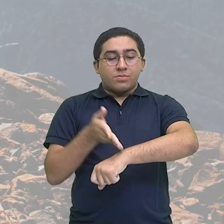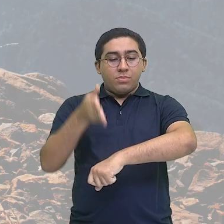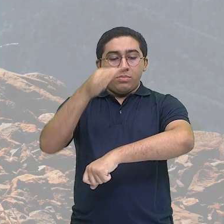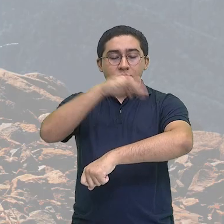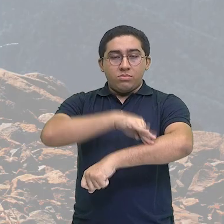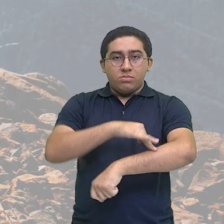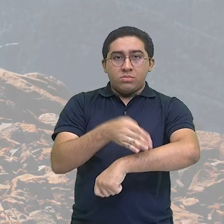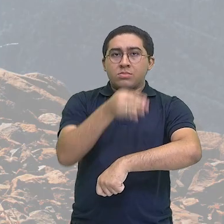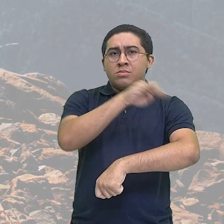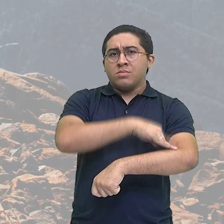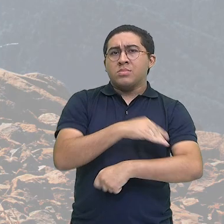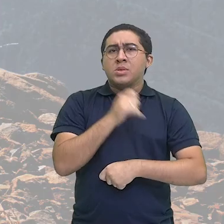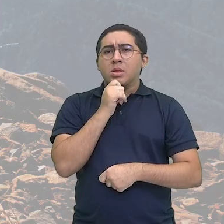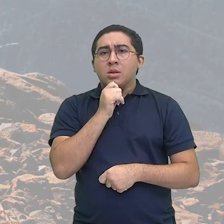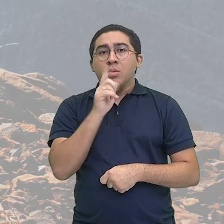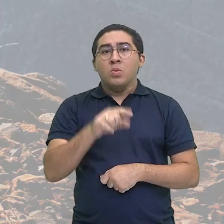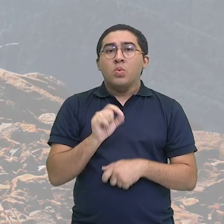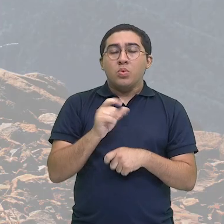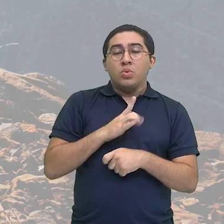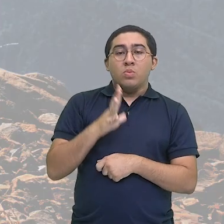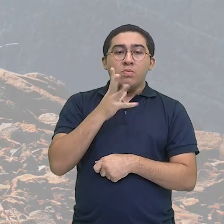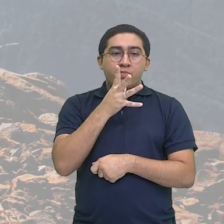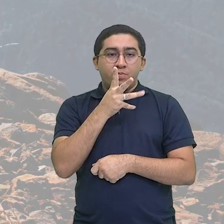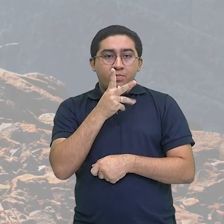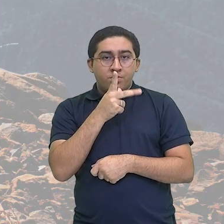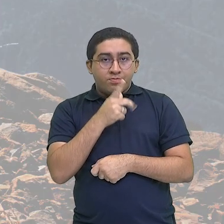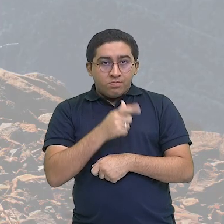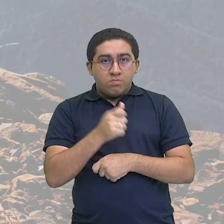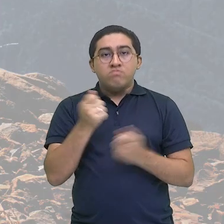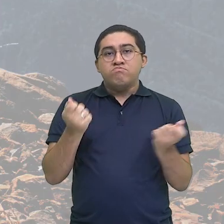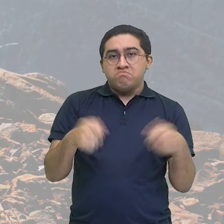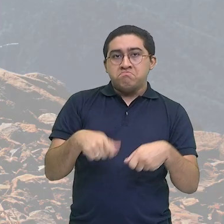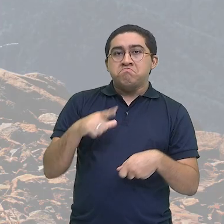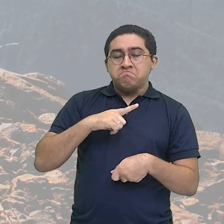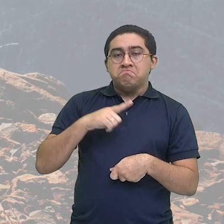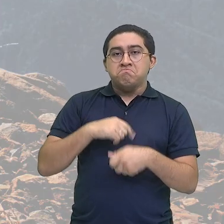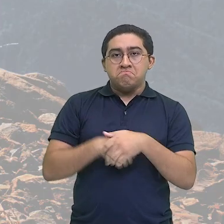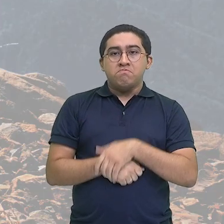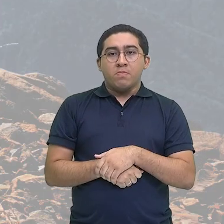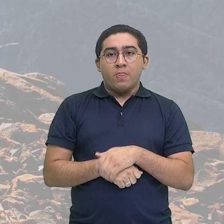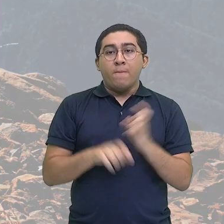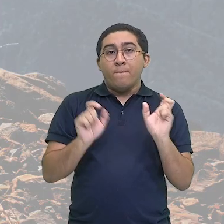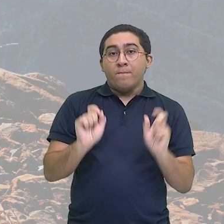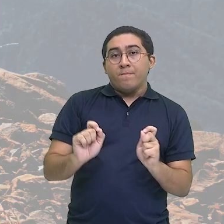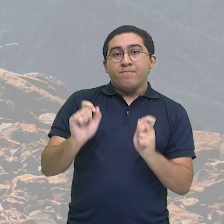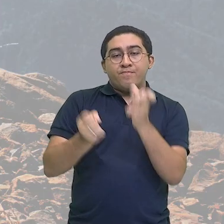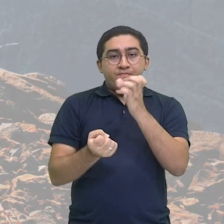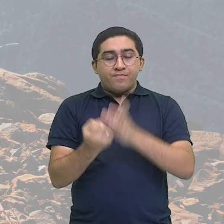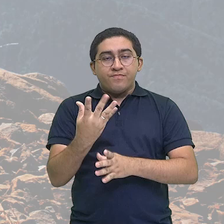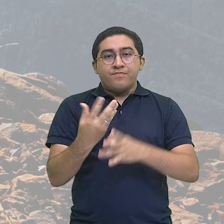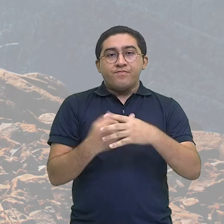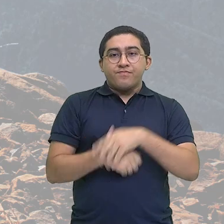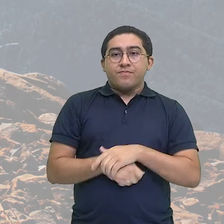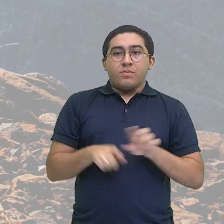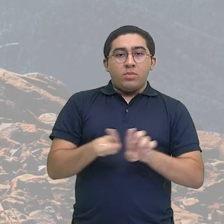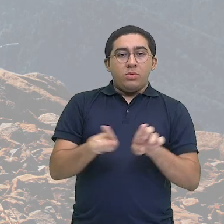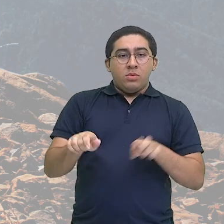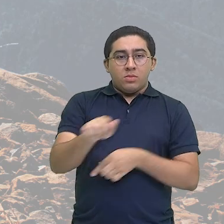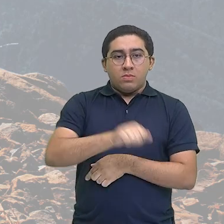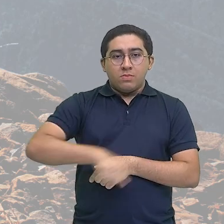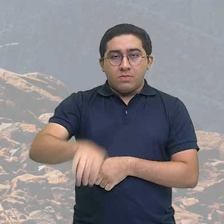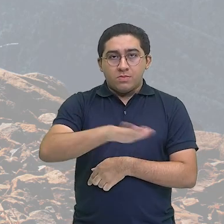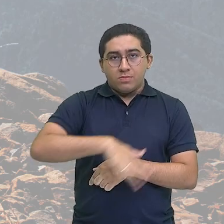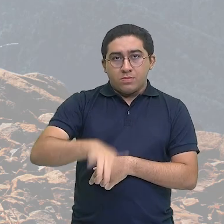ainda assim demoram milhares e milhares de anos, milhares e milhares de anos para se formarem. Mas uma área de